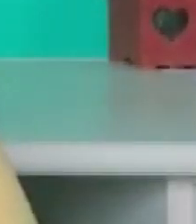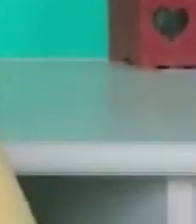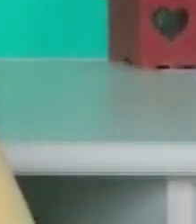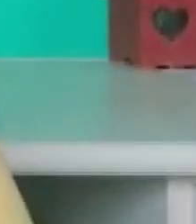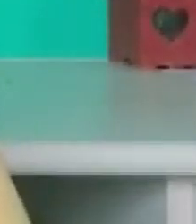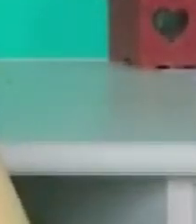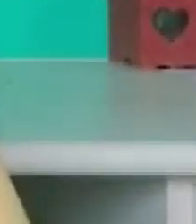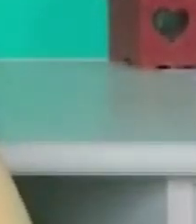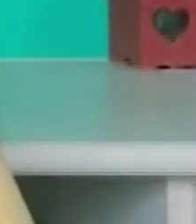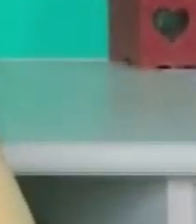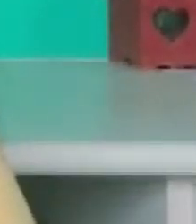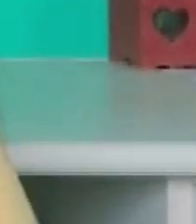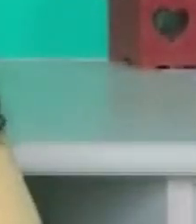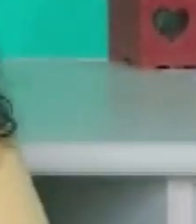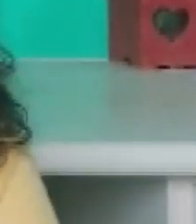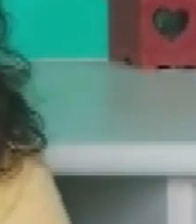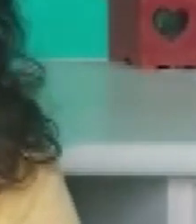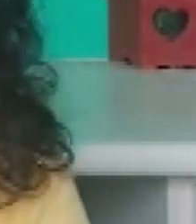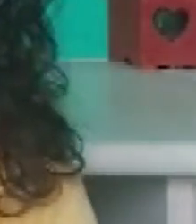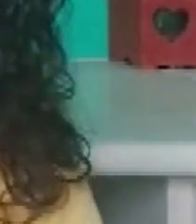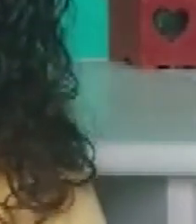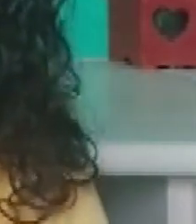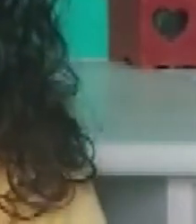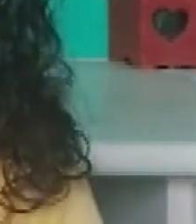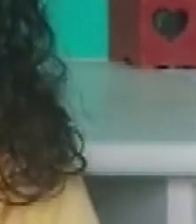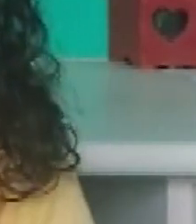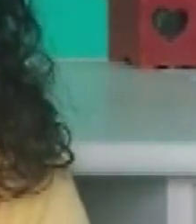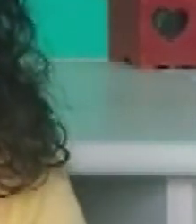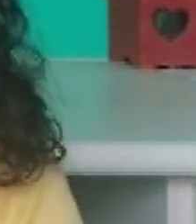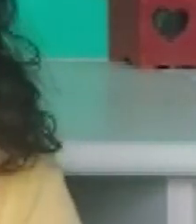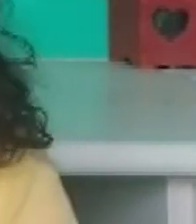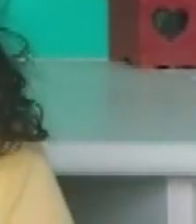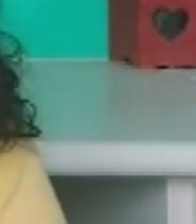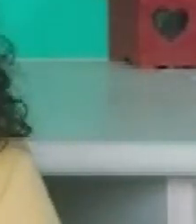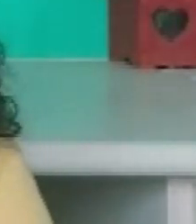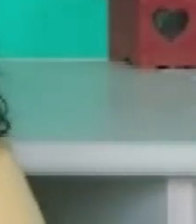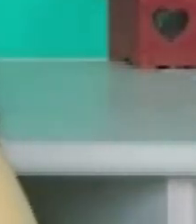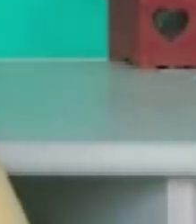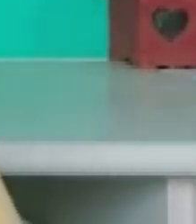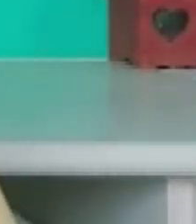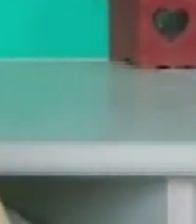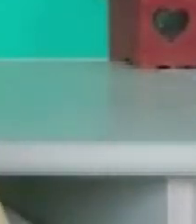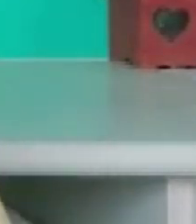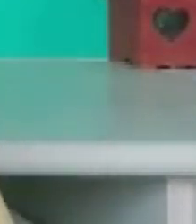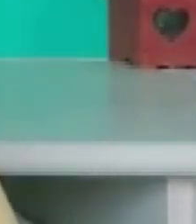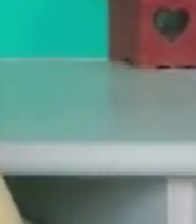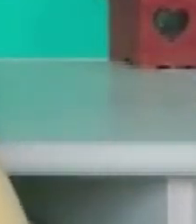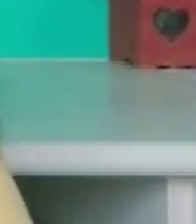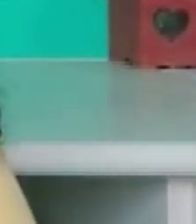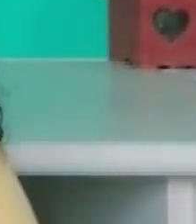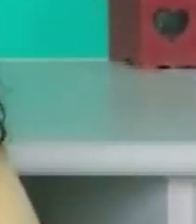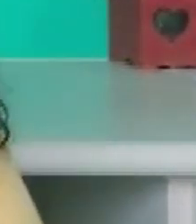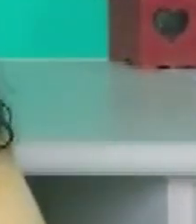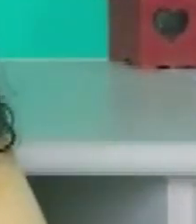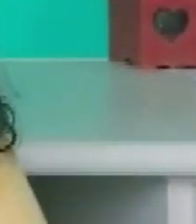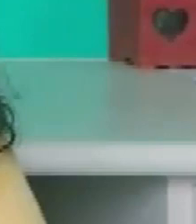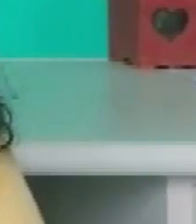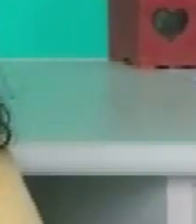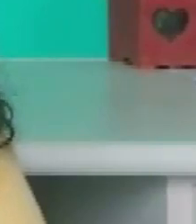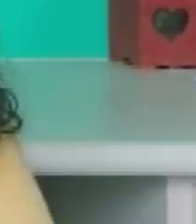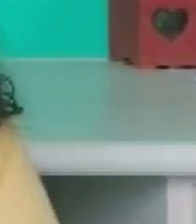de outubro, das 9 às 12 horas. Caso você queira se inscrever ou obter